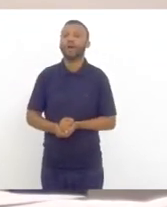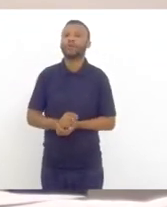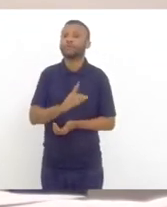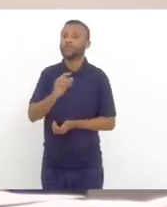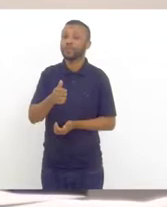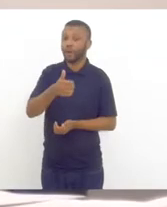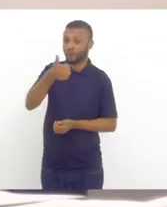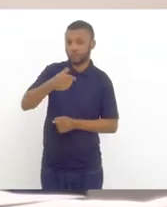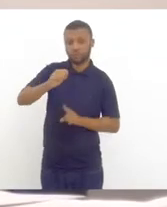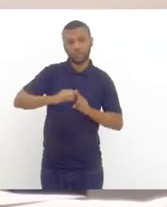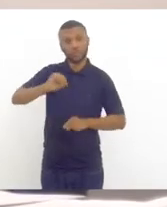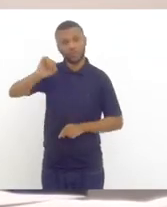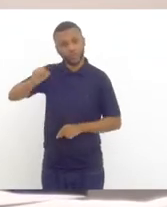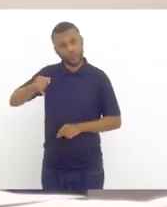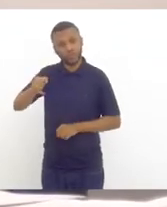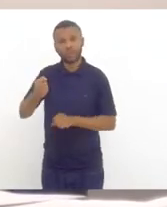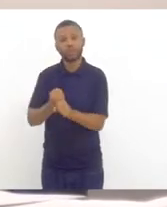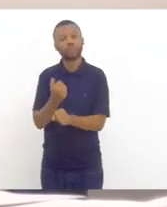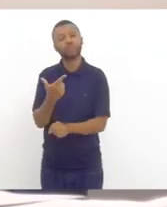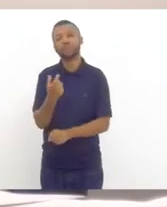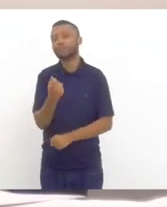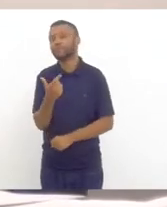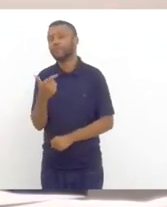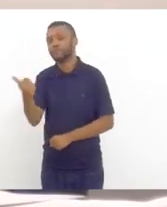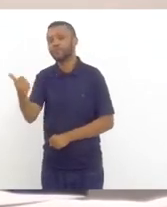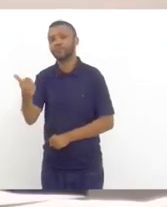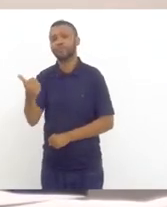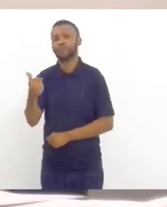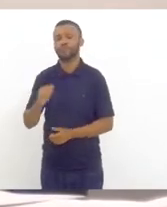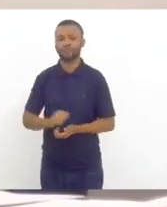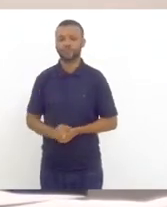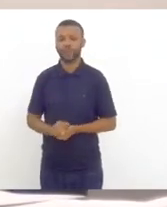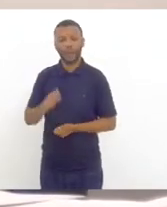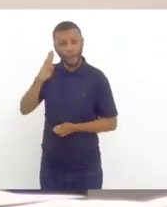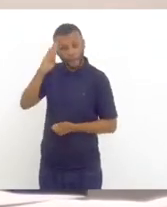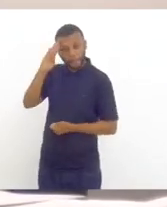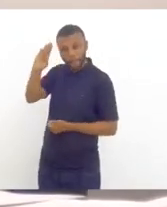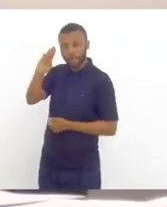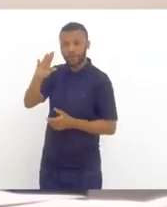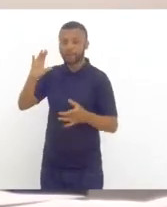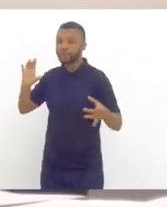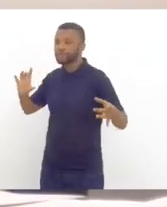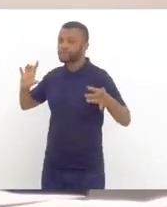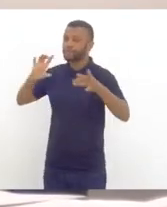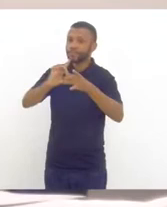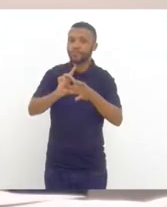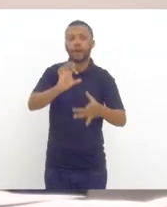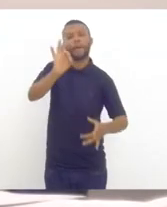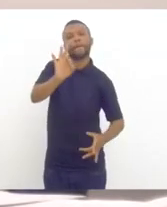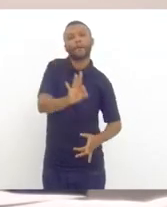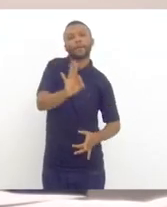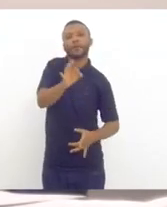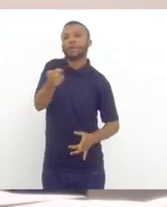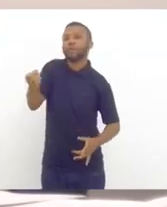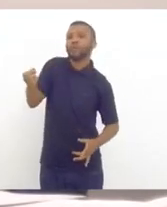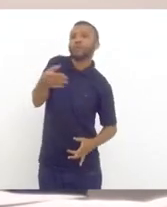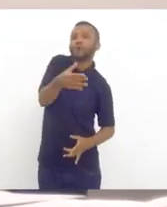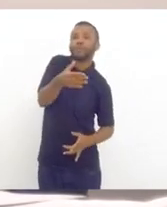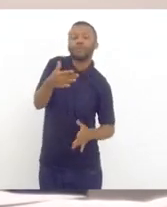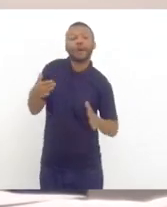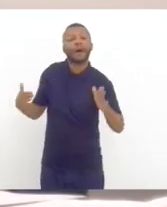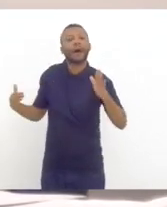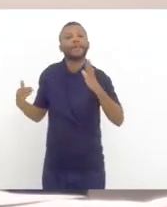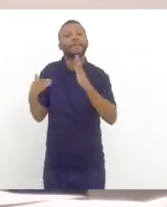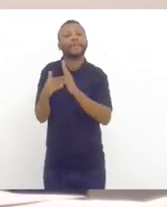1/1/2021, sobretudo no que concerne ao novo percentual estimado até